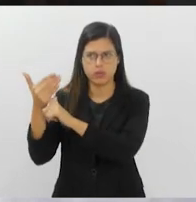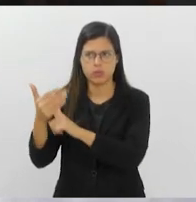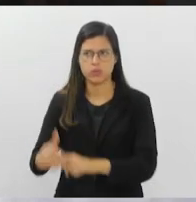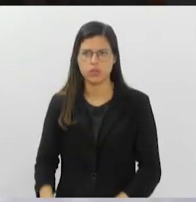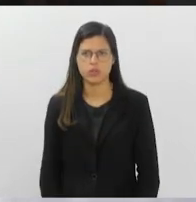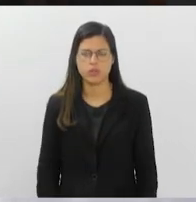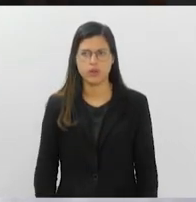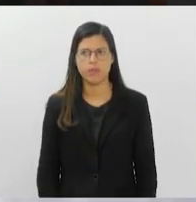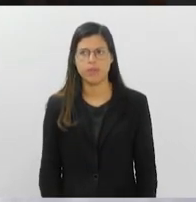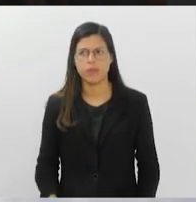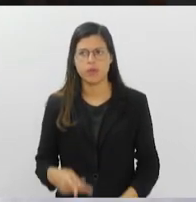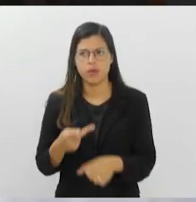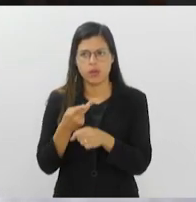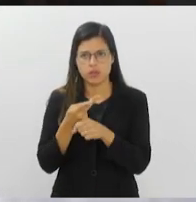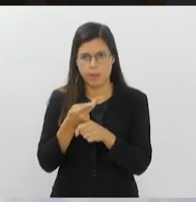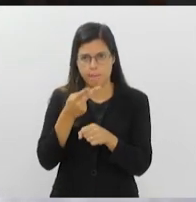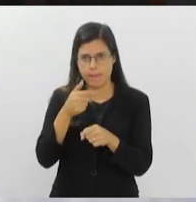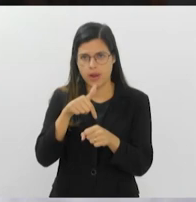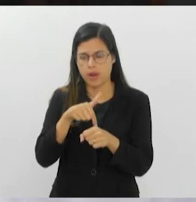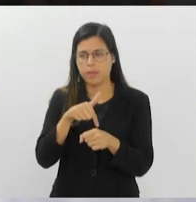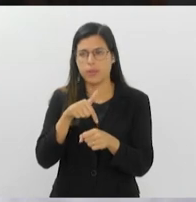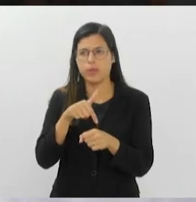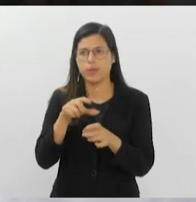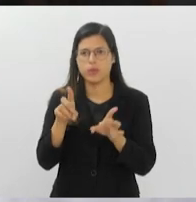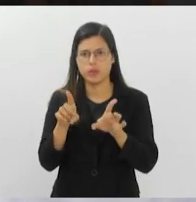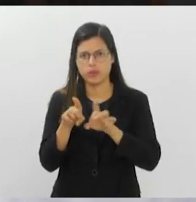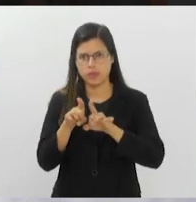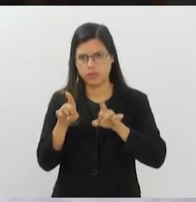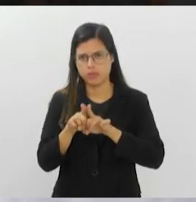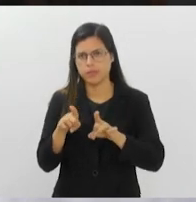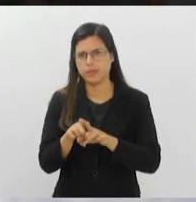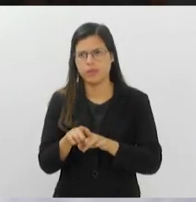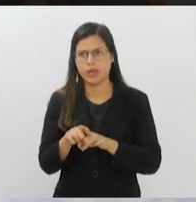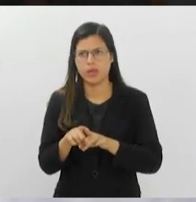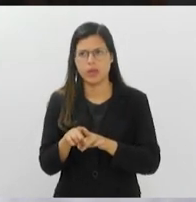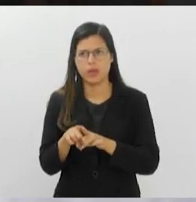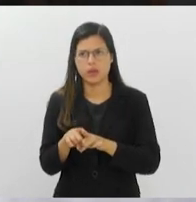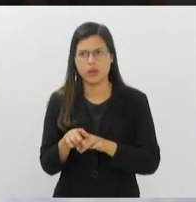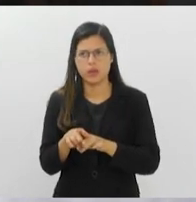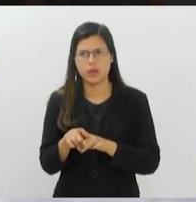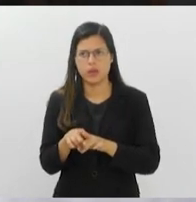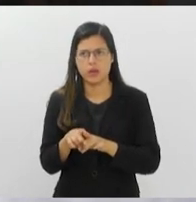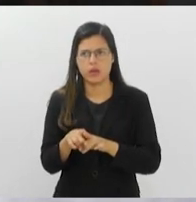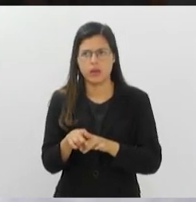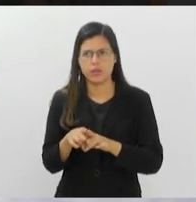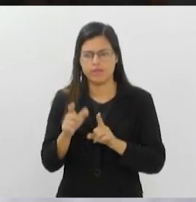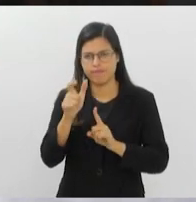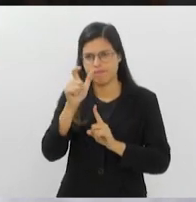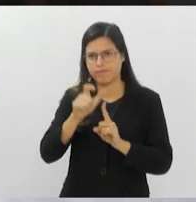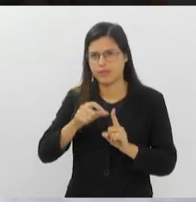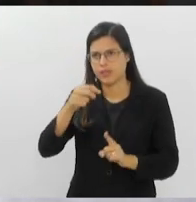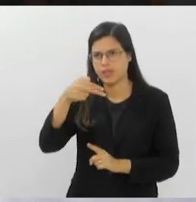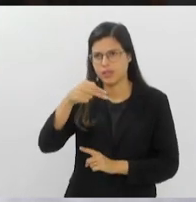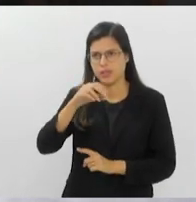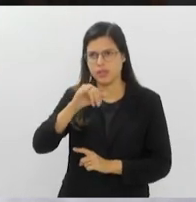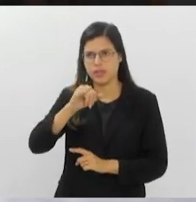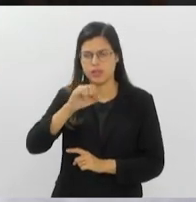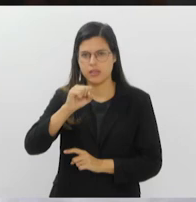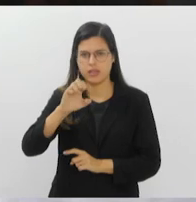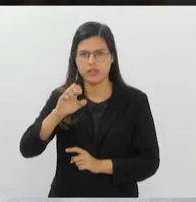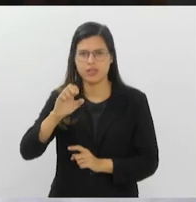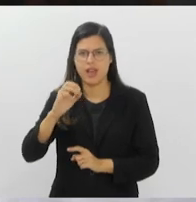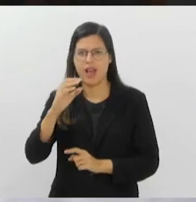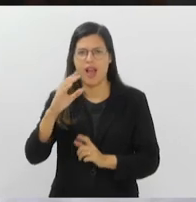Mas o prêmio Nise da Silveira, ele também é um prêmio que fala muito, né, Nise, né, a foto da turma de medicina da